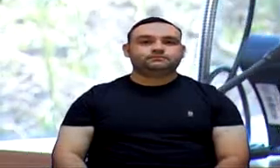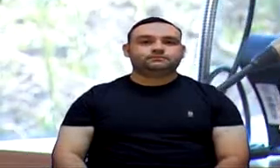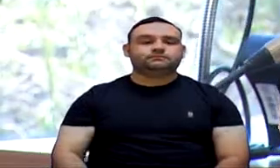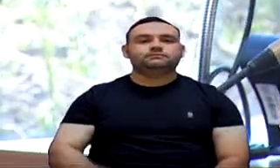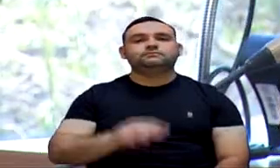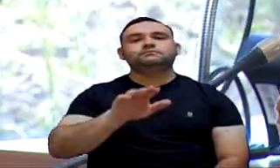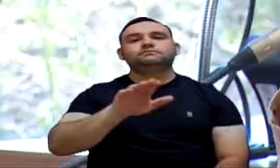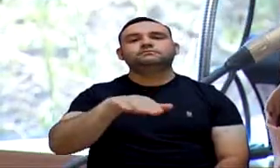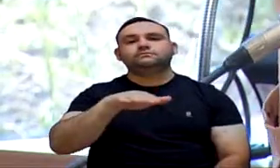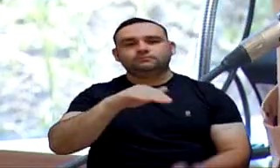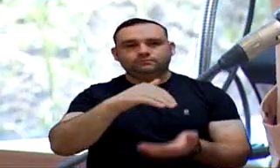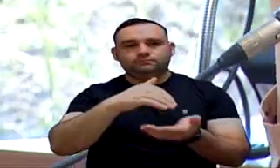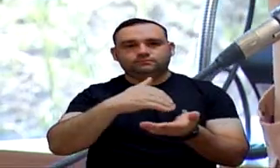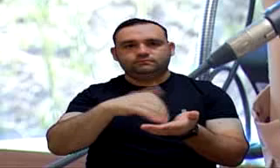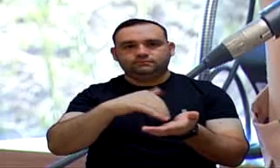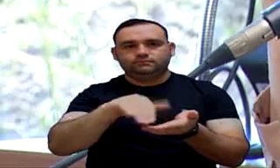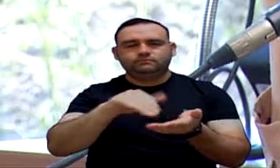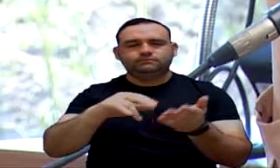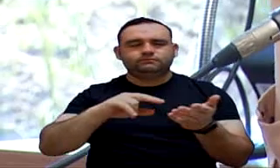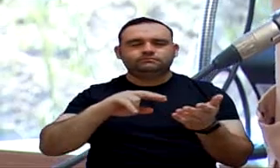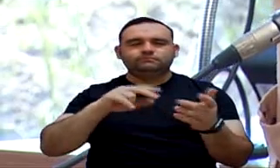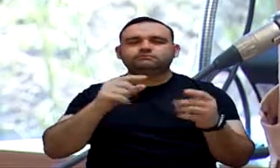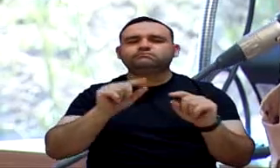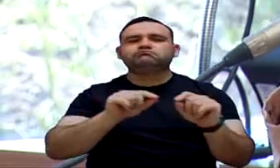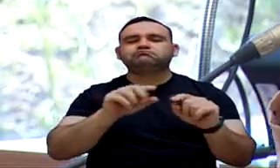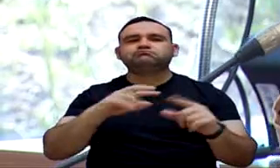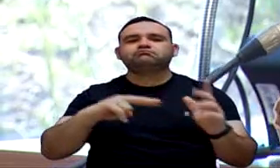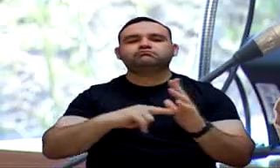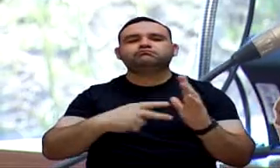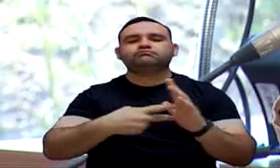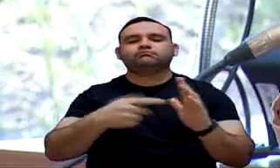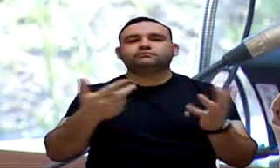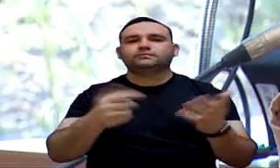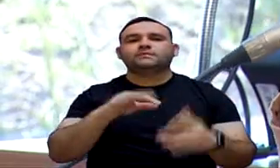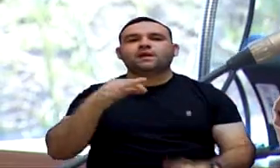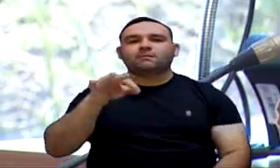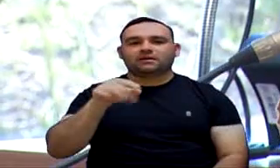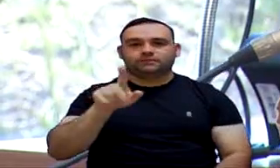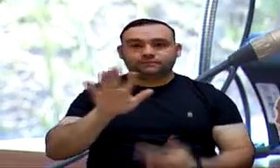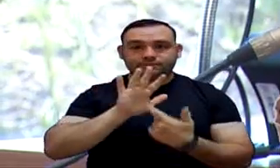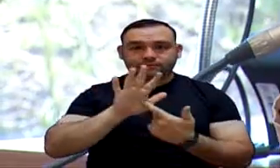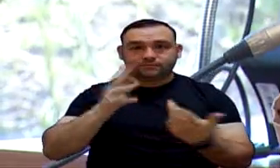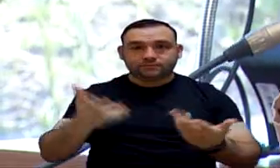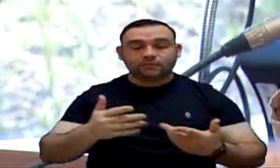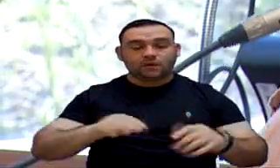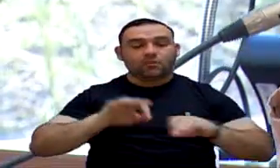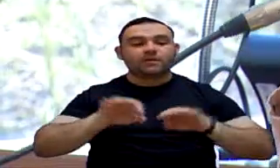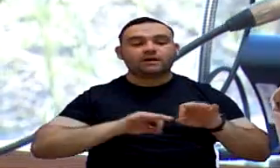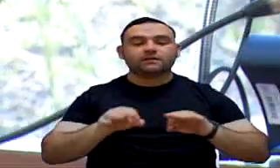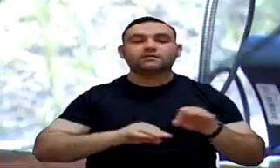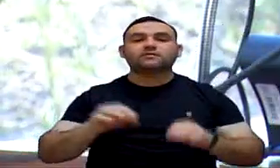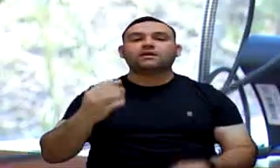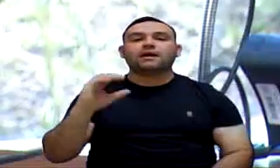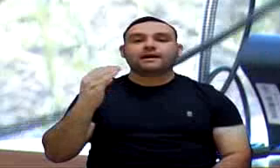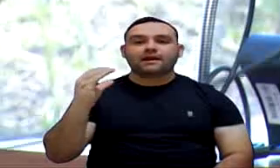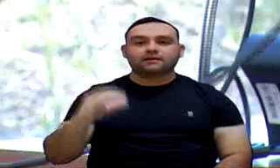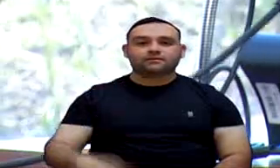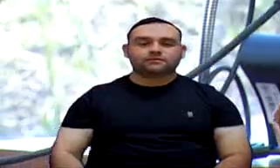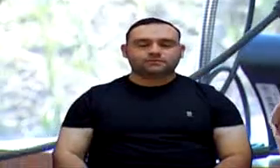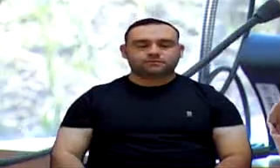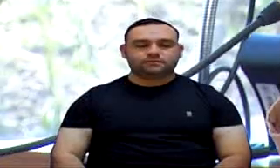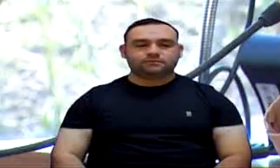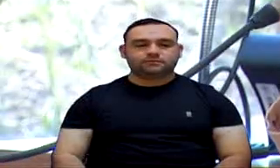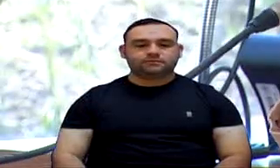secretário traduz para mim aqui a questão nesta nesta página que o senhor apresentou aqui das operações de crédito